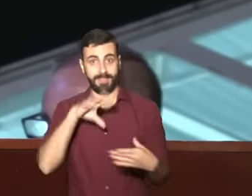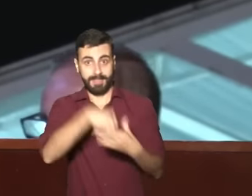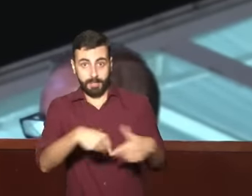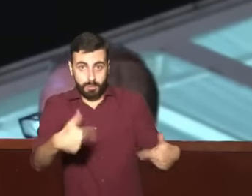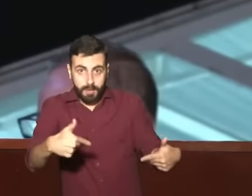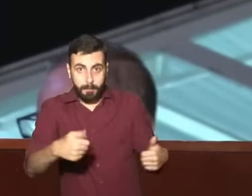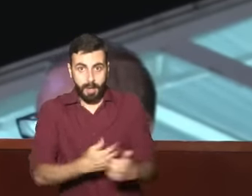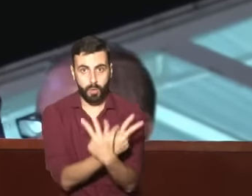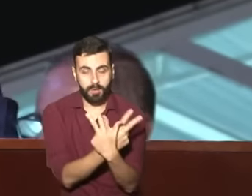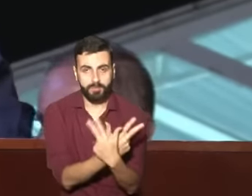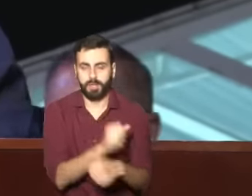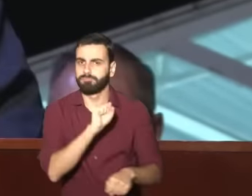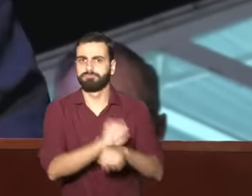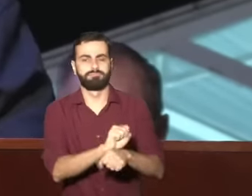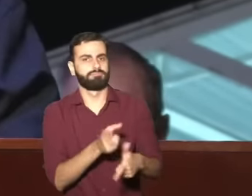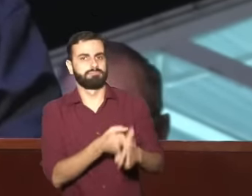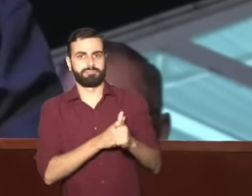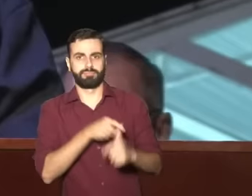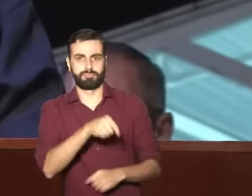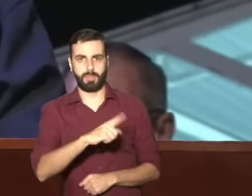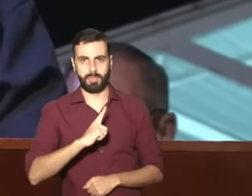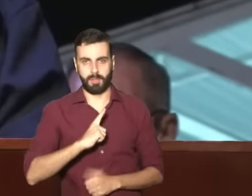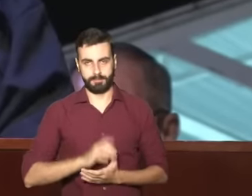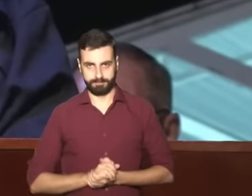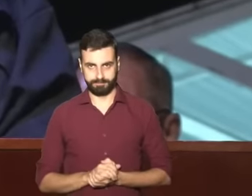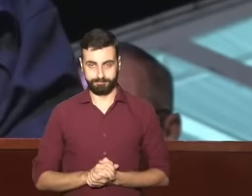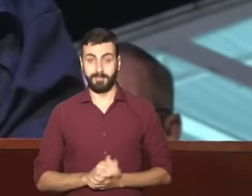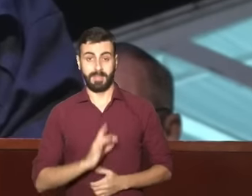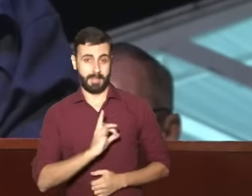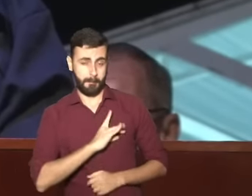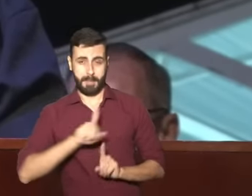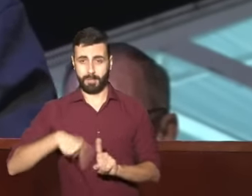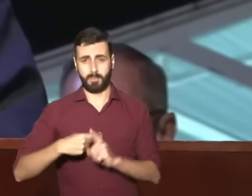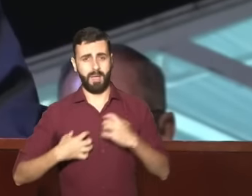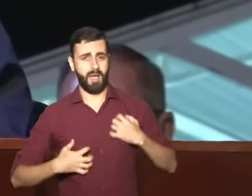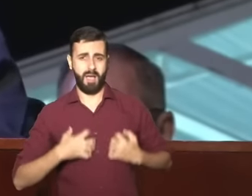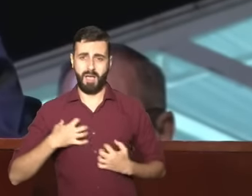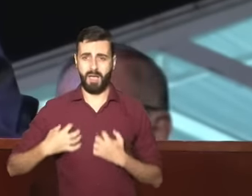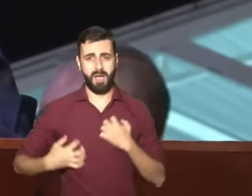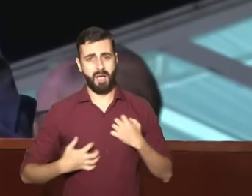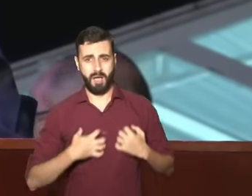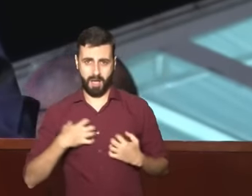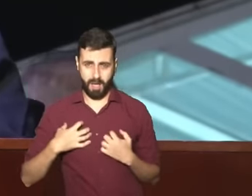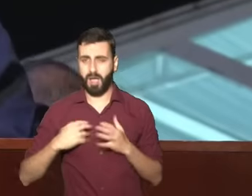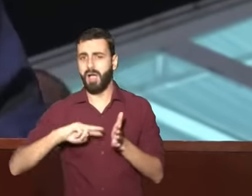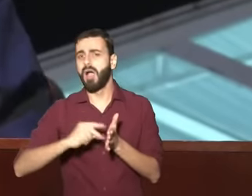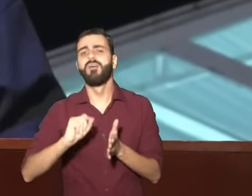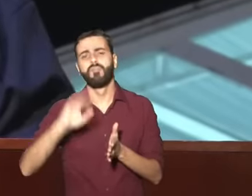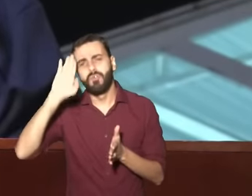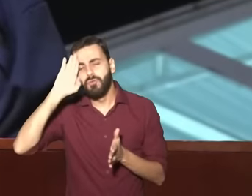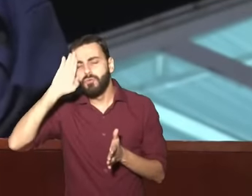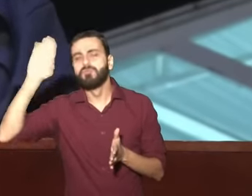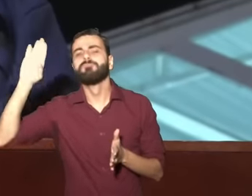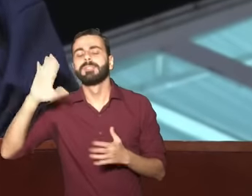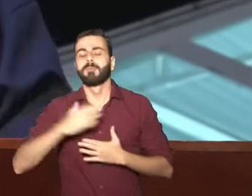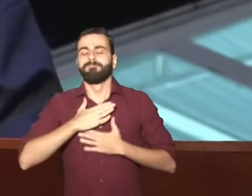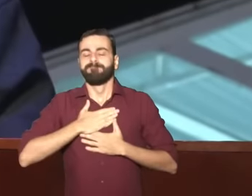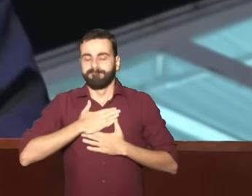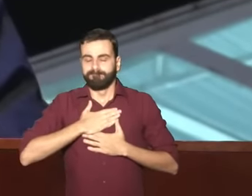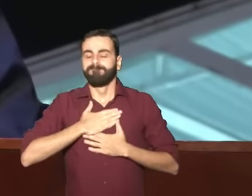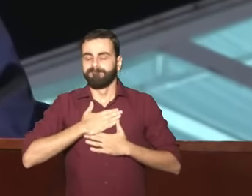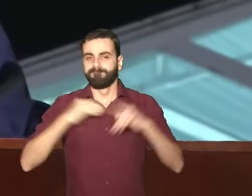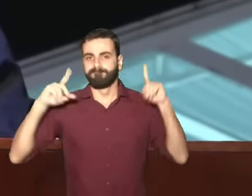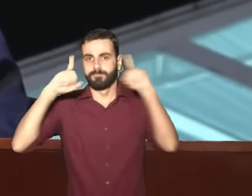UFV são suspensas. O medo e a angústia tornam-se os nossos maiores